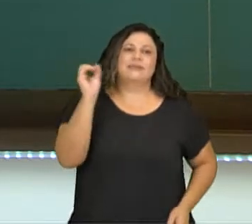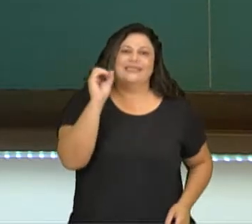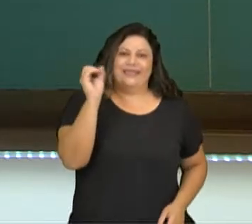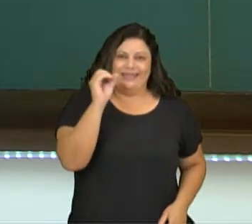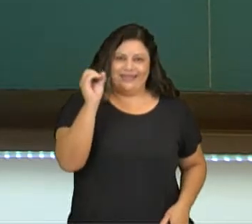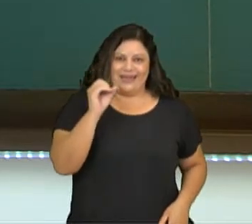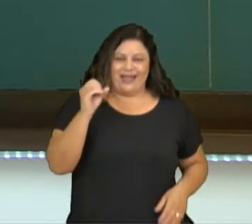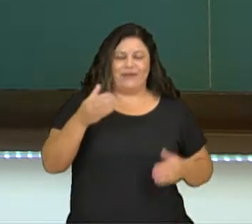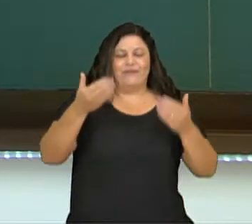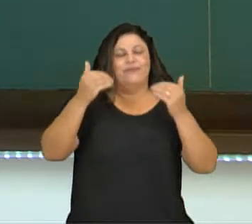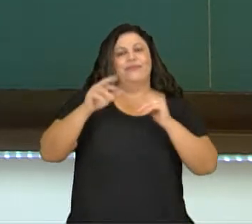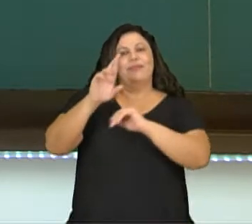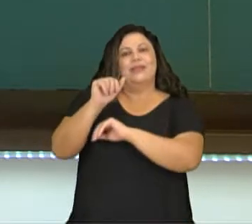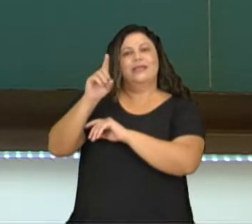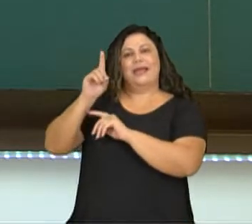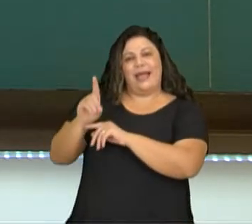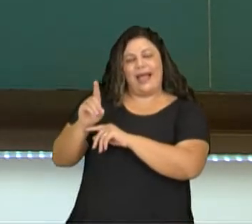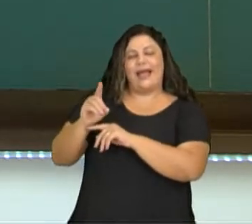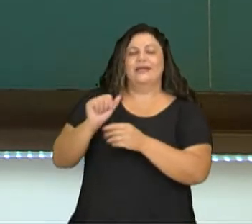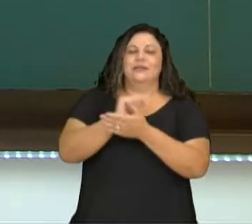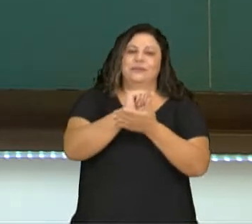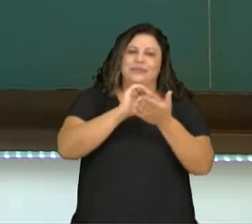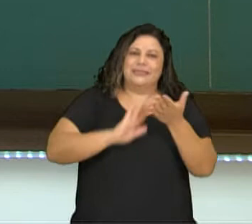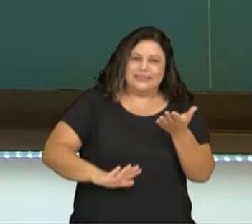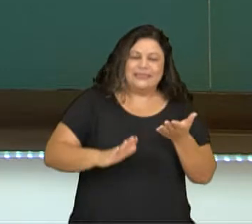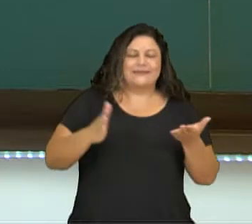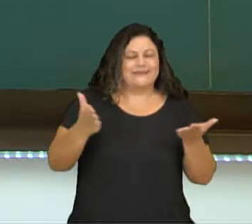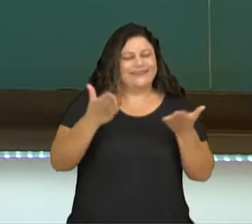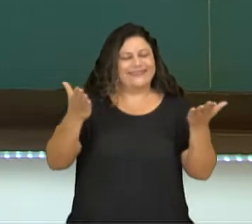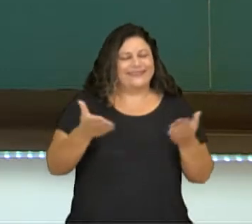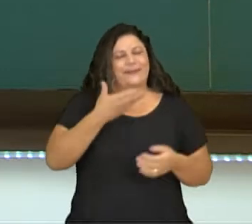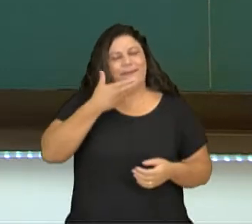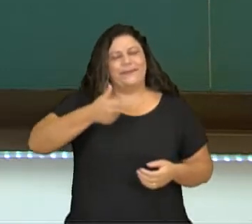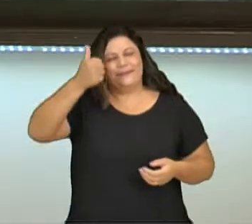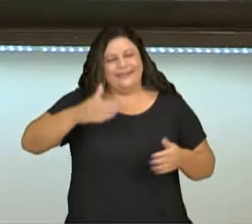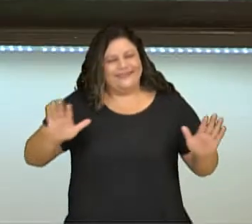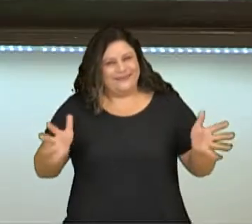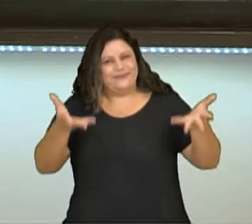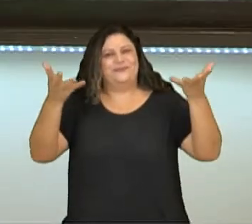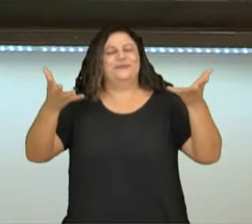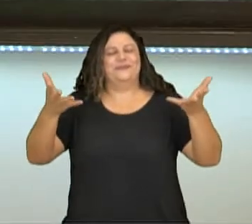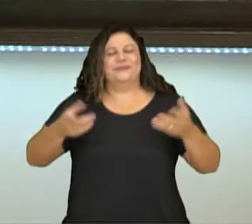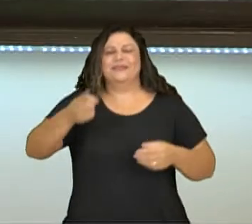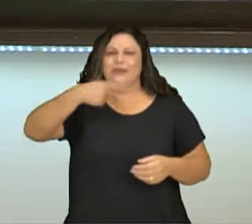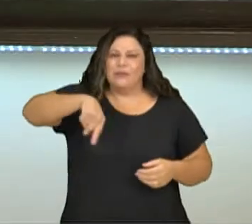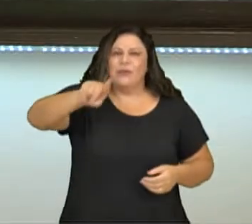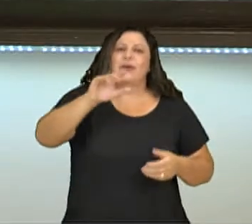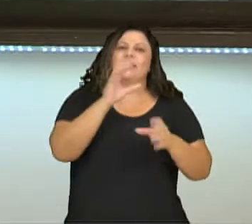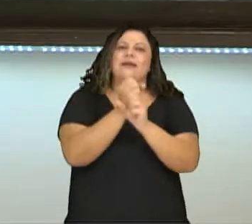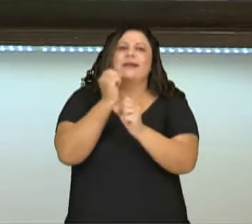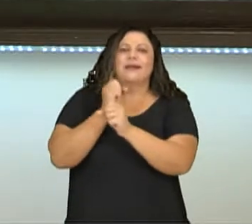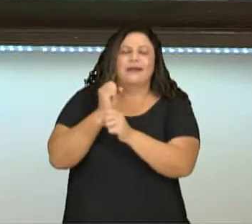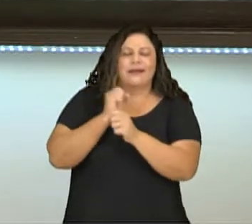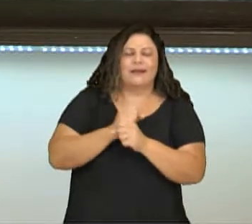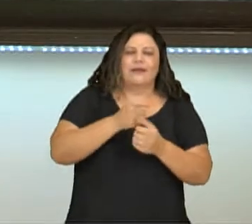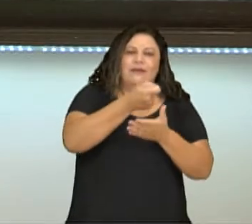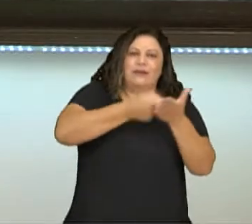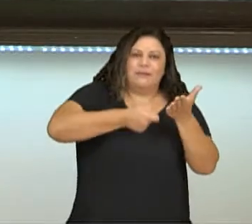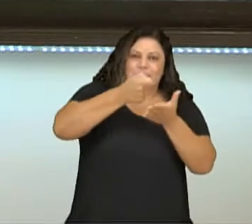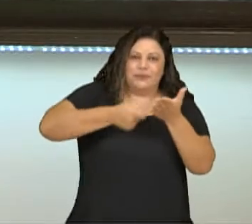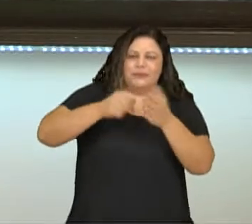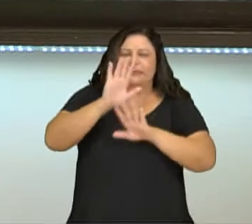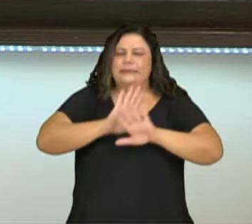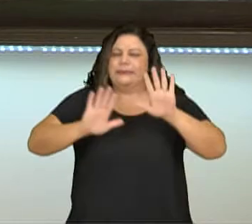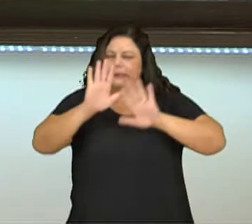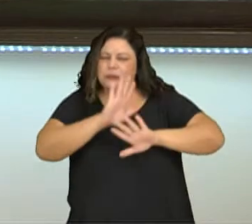em radianos para deixar essa atividade mais emocionante. Então, bora lá calcular no seu caderno, façam com cuidado, a gente